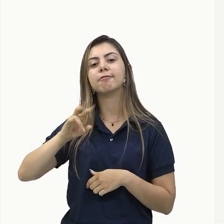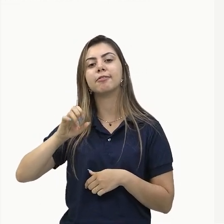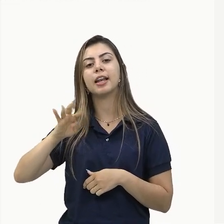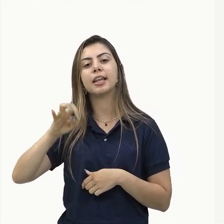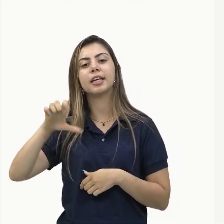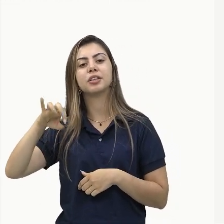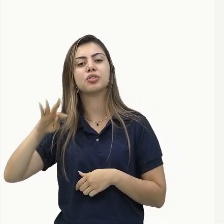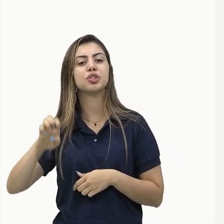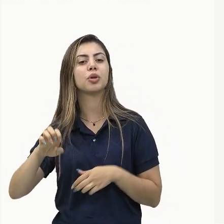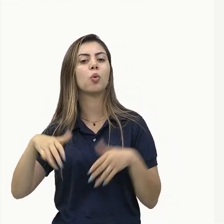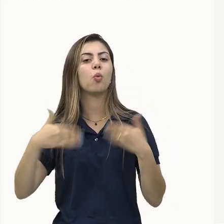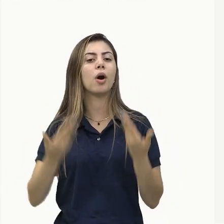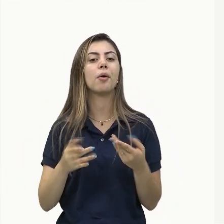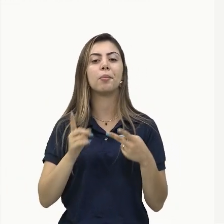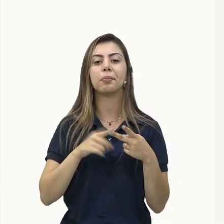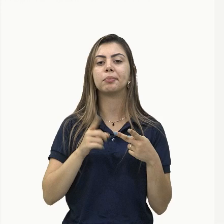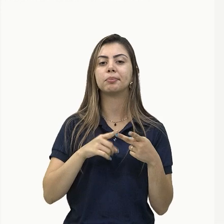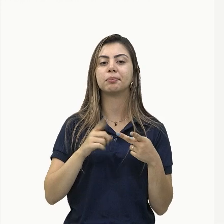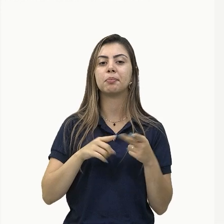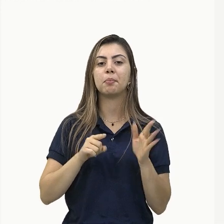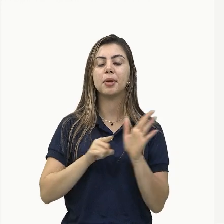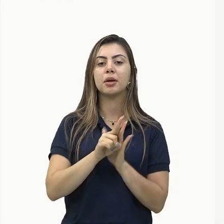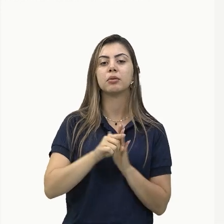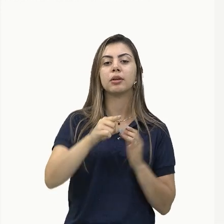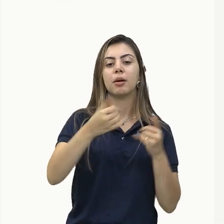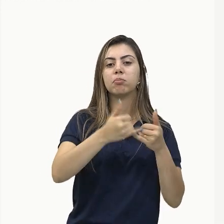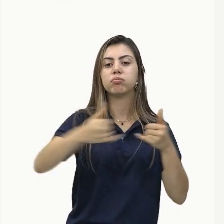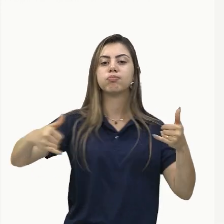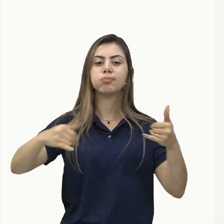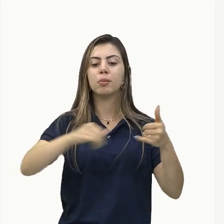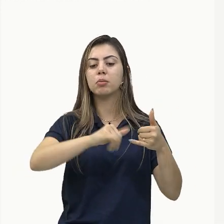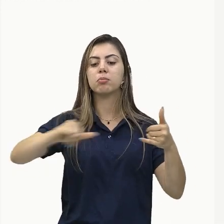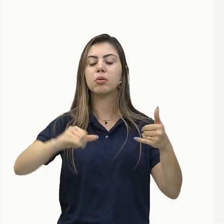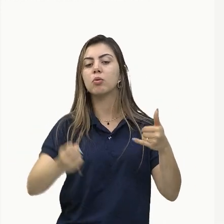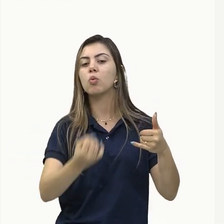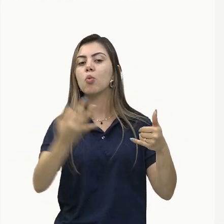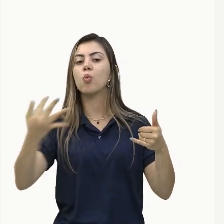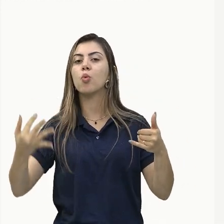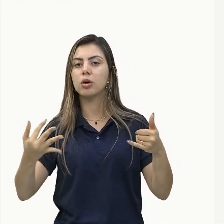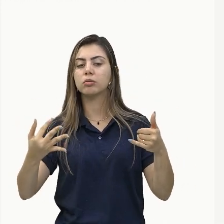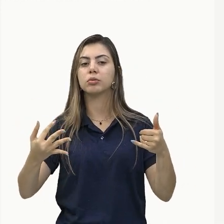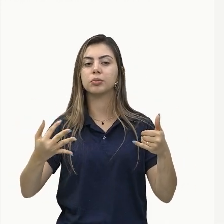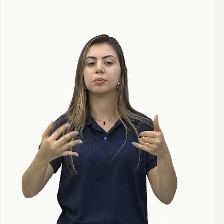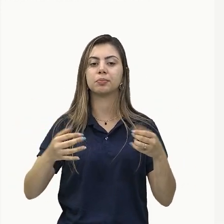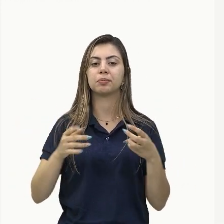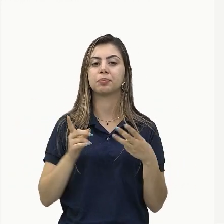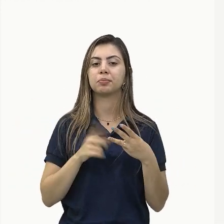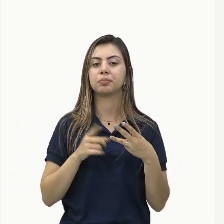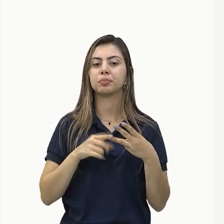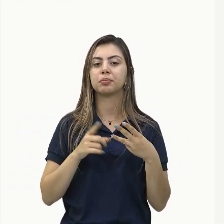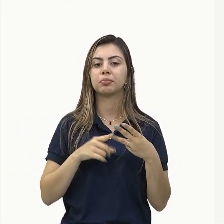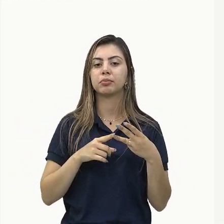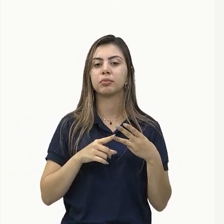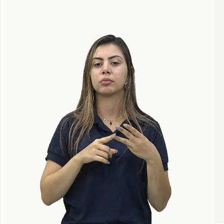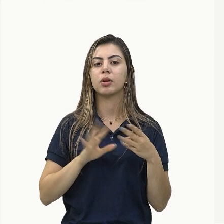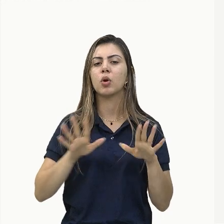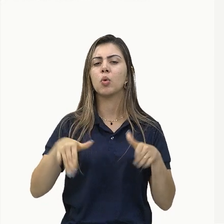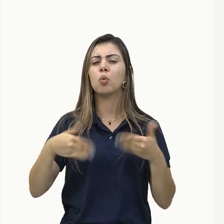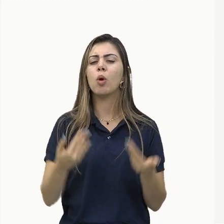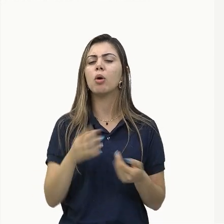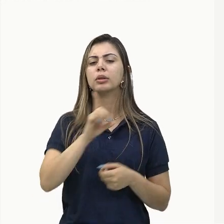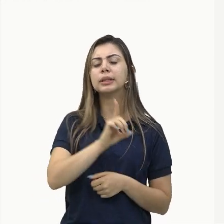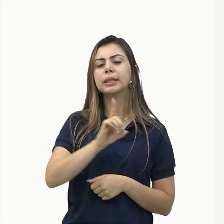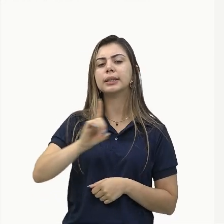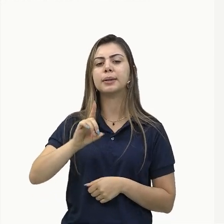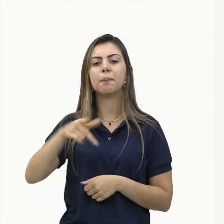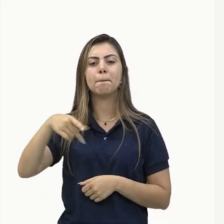na letra B, qual a intensidade de corrente elétrica na associação? C, qual a DDP em